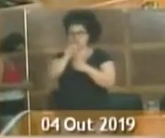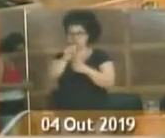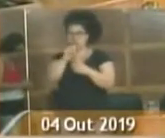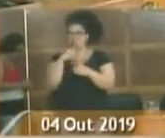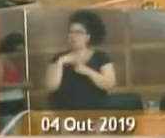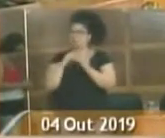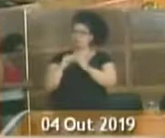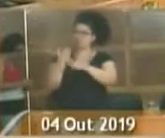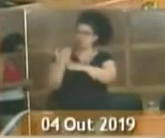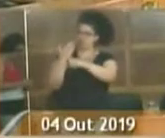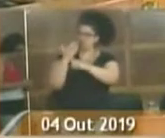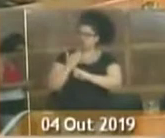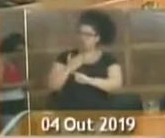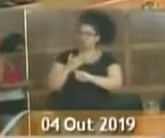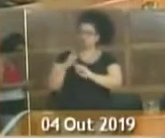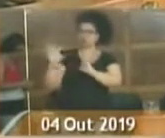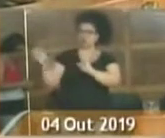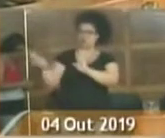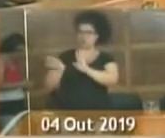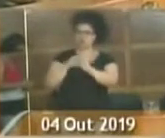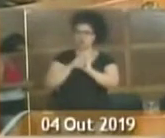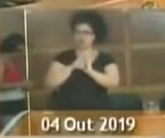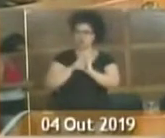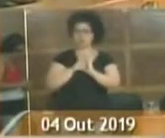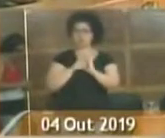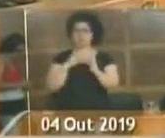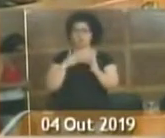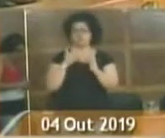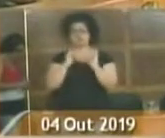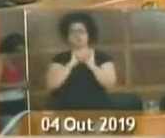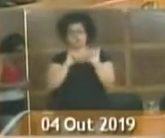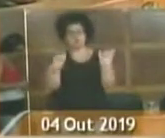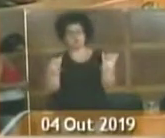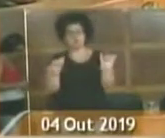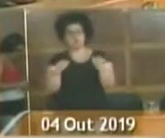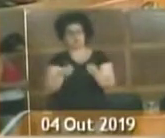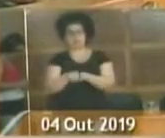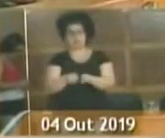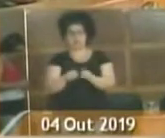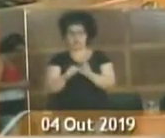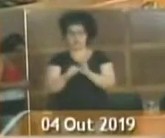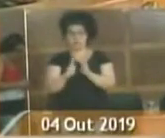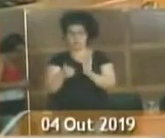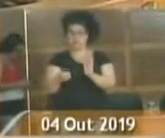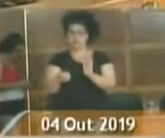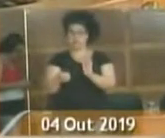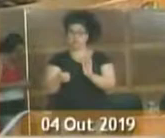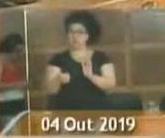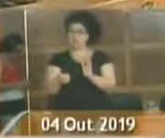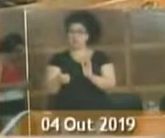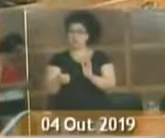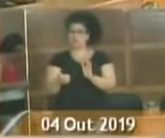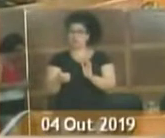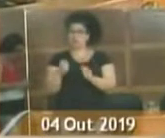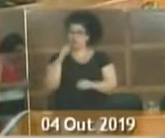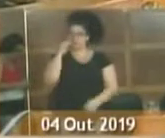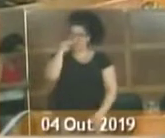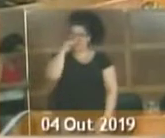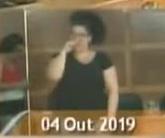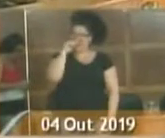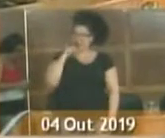nos ajudou também com uma emenda, dizer para vocês que pela primeira vez no